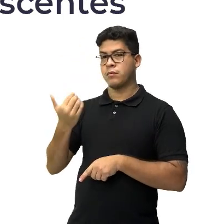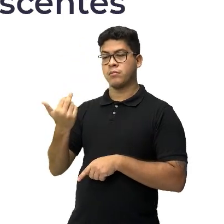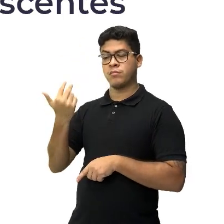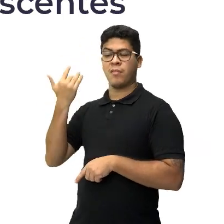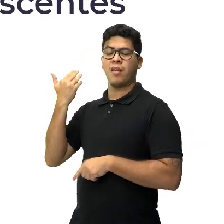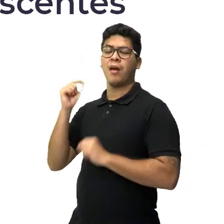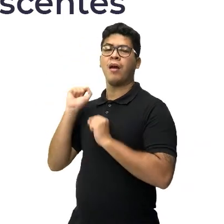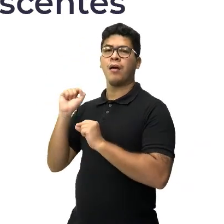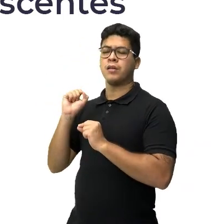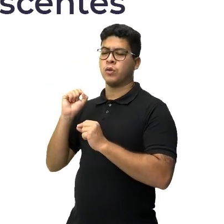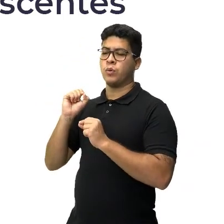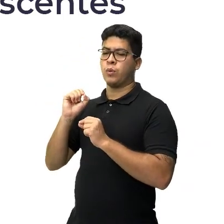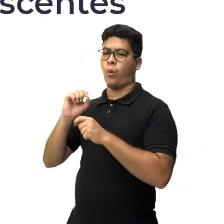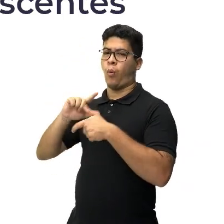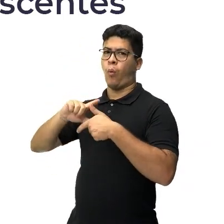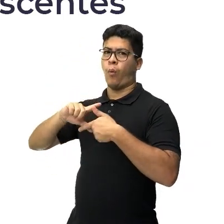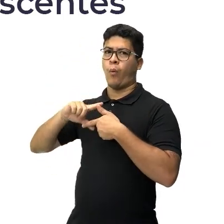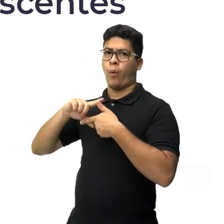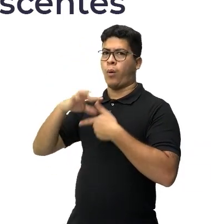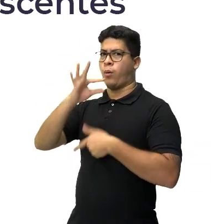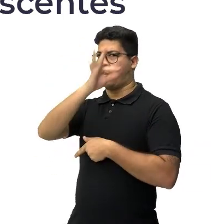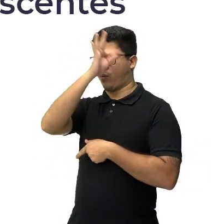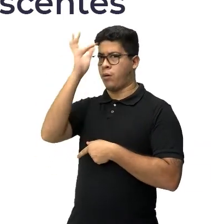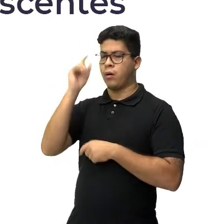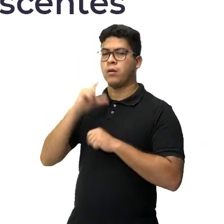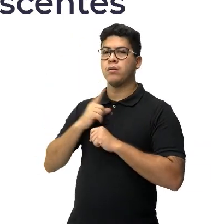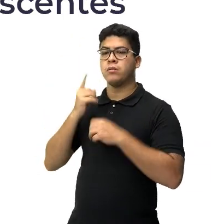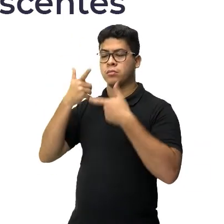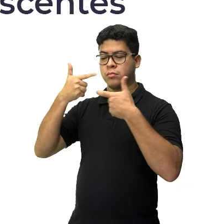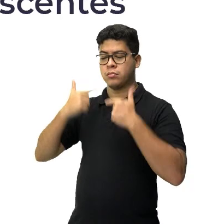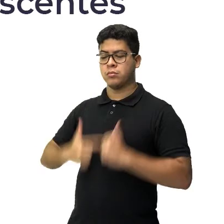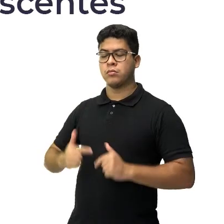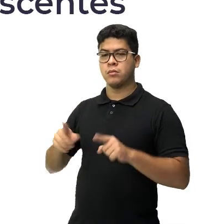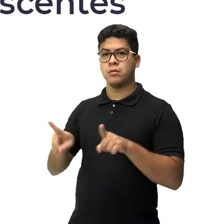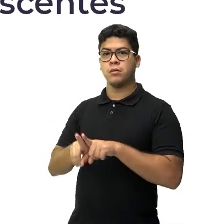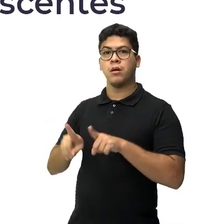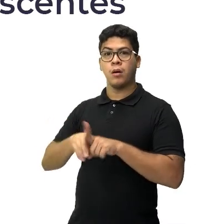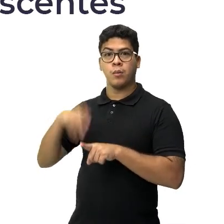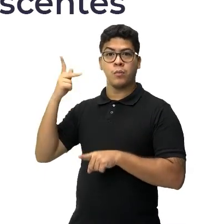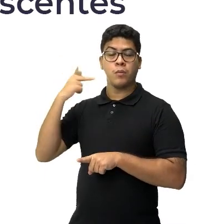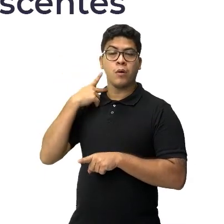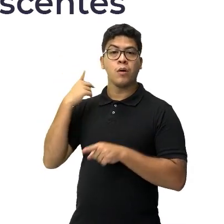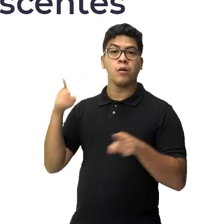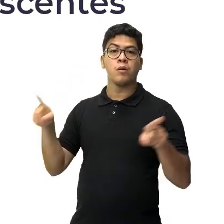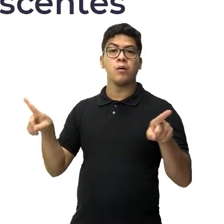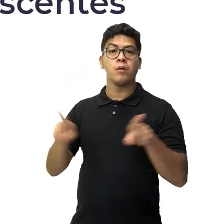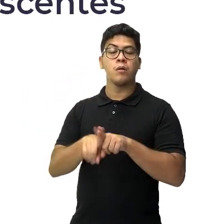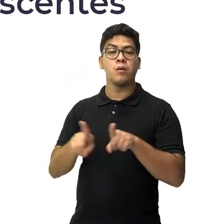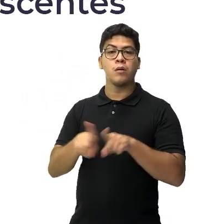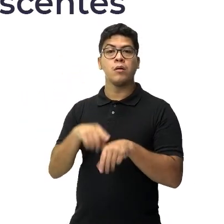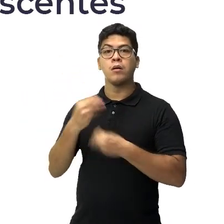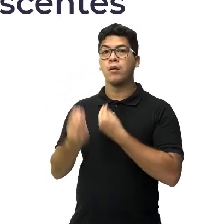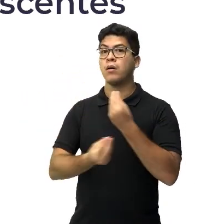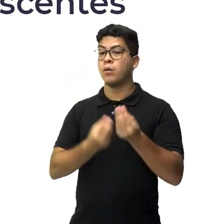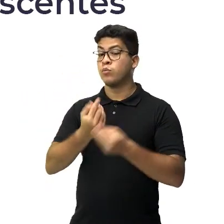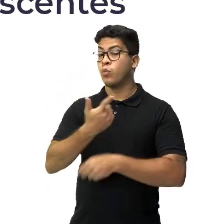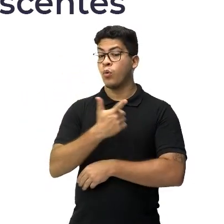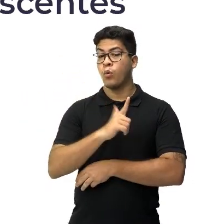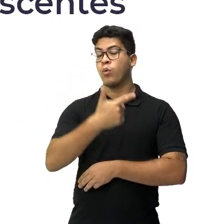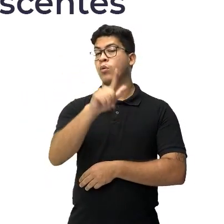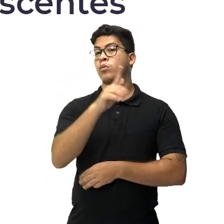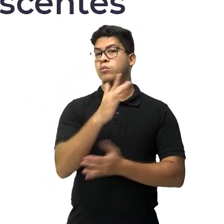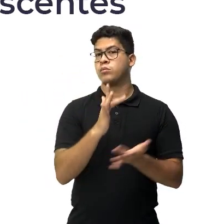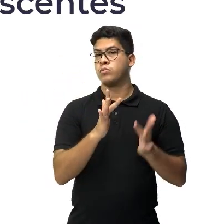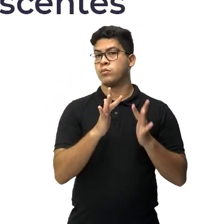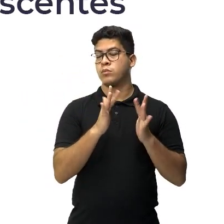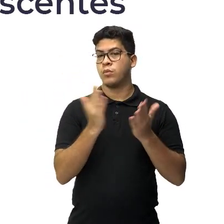a invisibilidade social e política, muito mais os indígenas do que os outros jovens rurais. É isso?